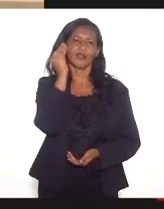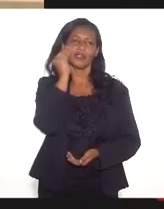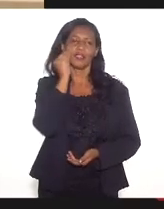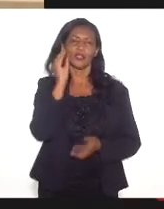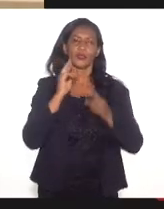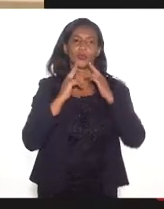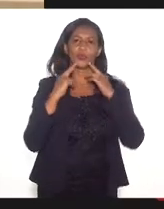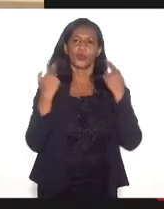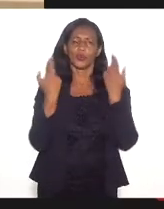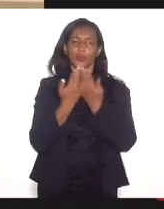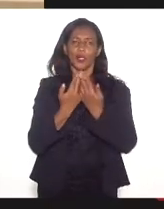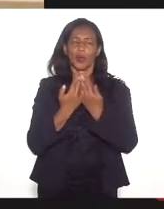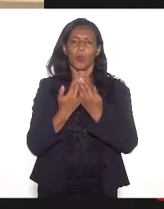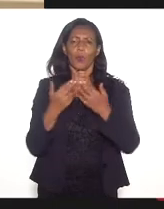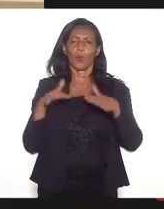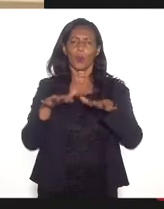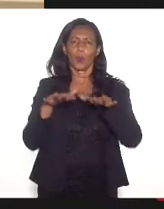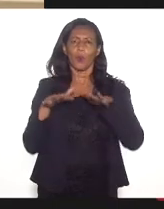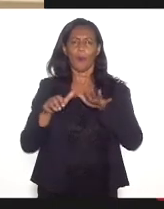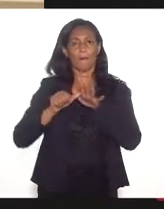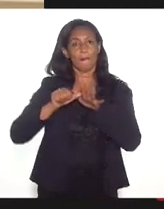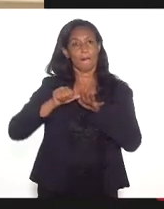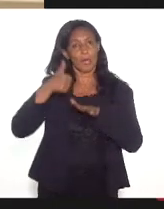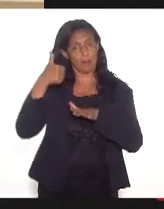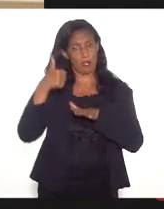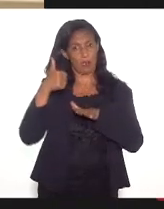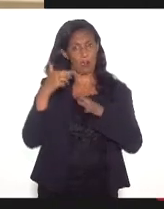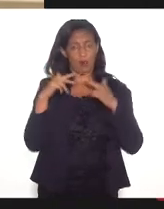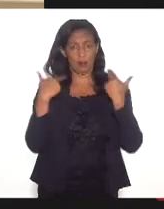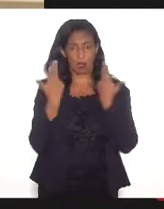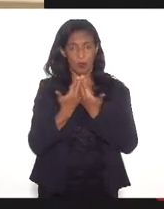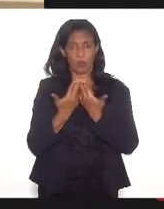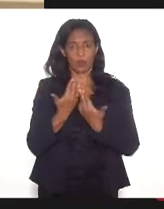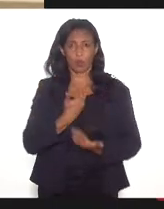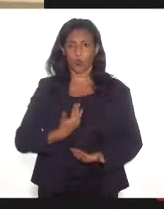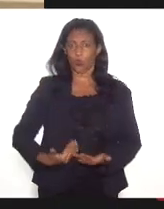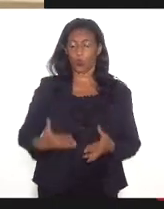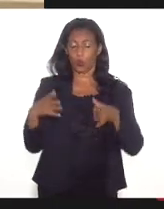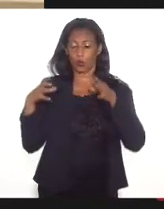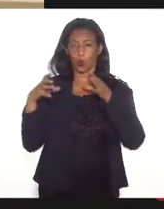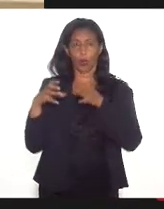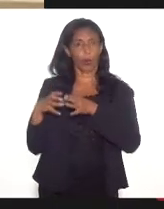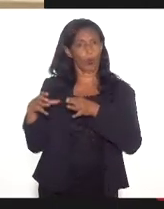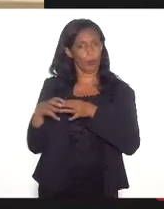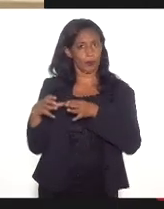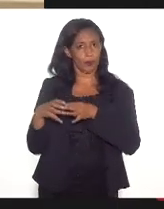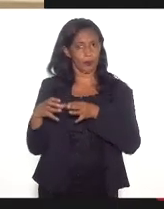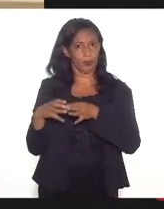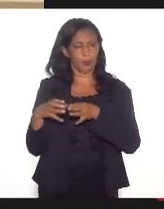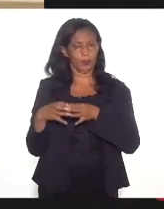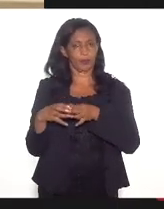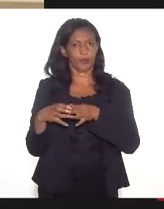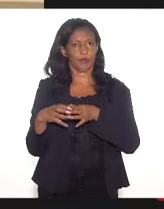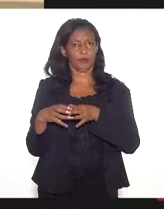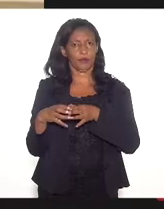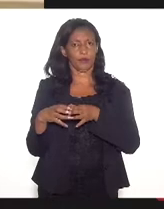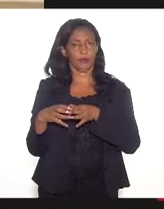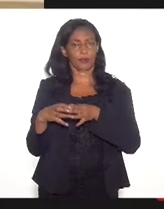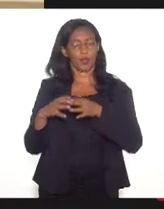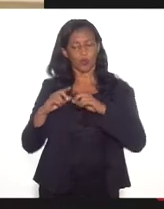audiência pública no dia de hoje, a primeira audiência pública da Comissão de